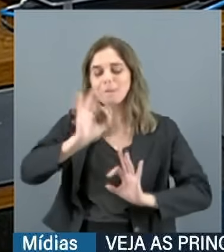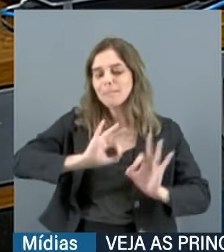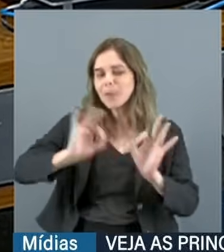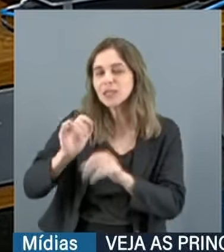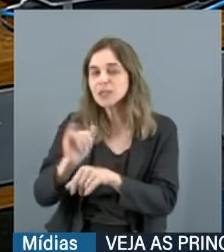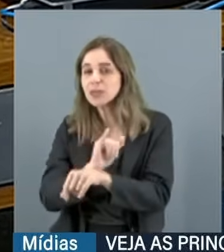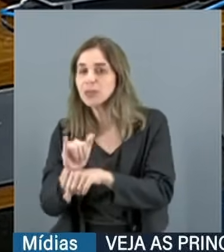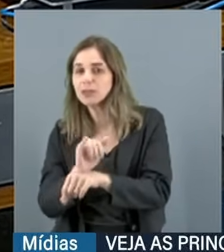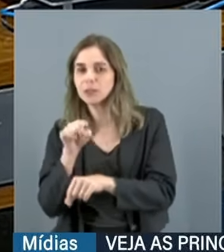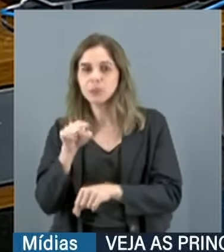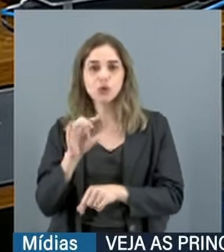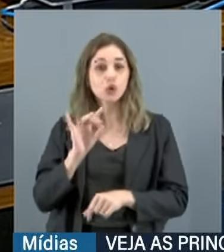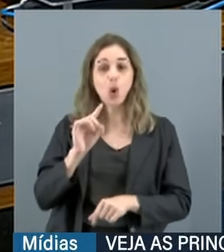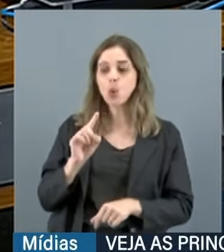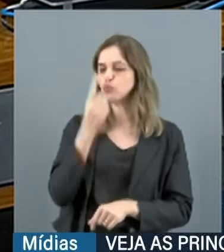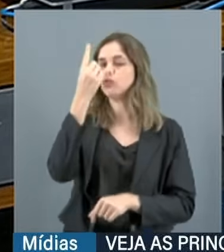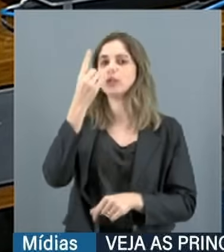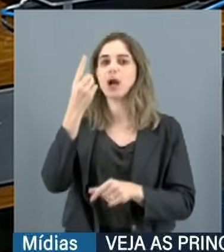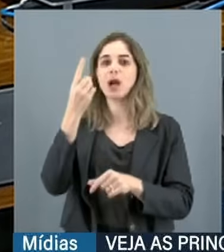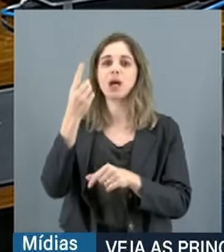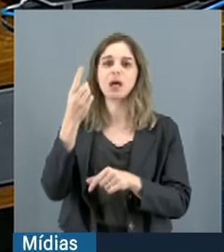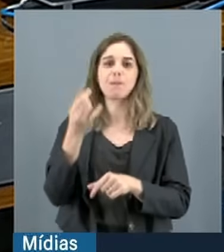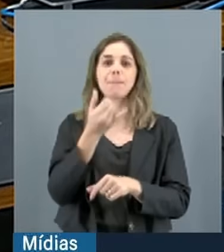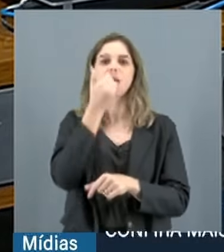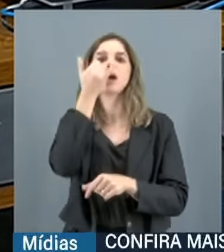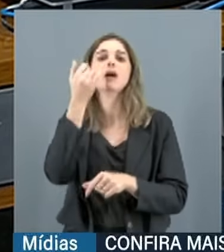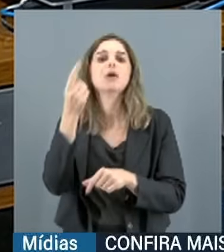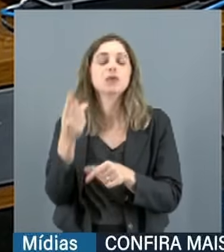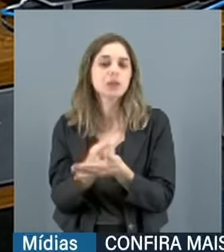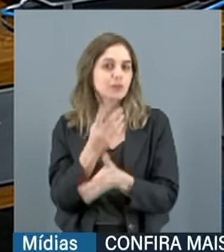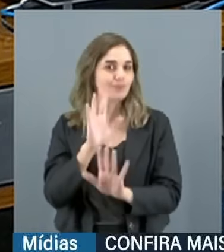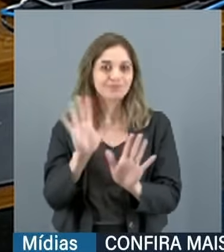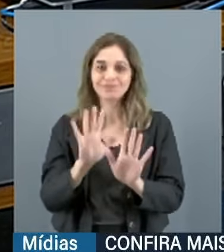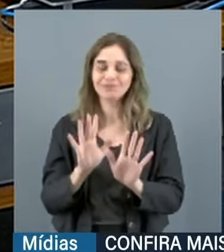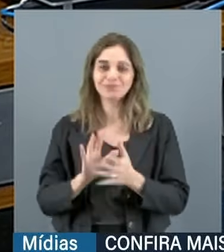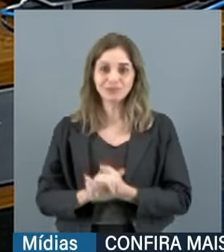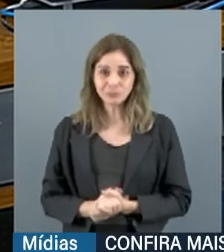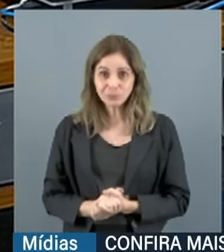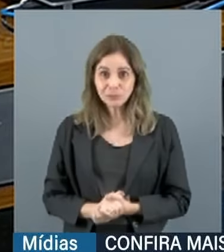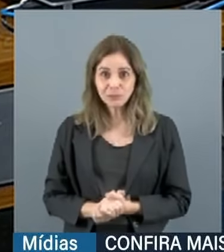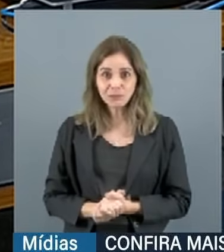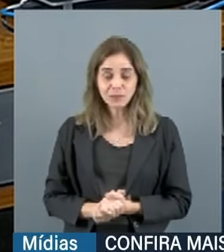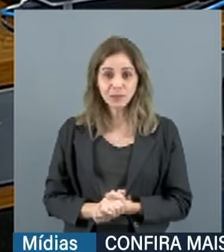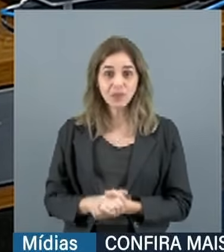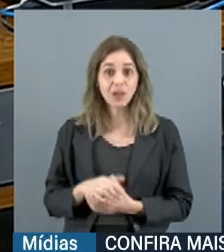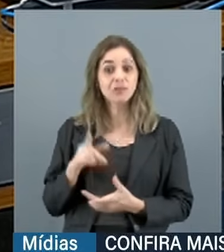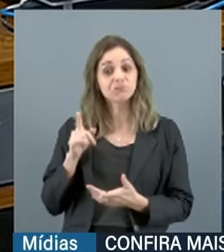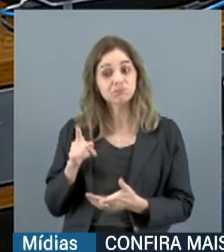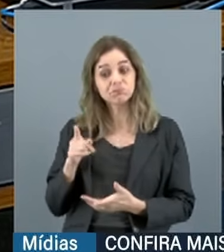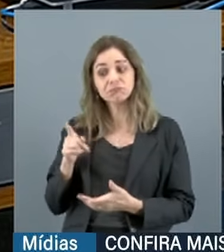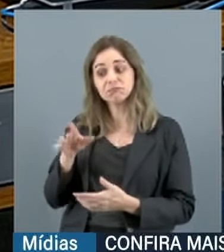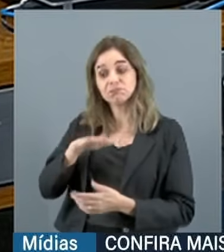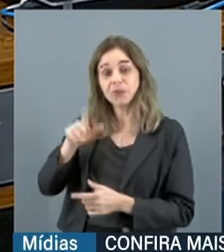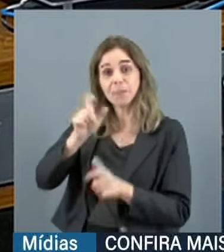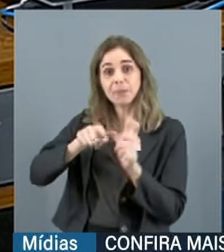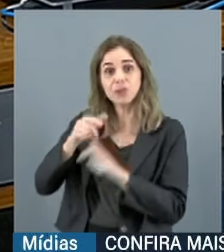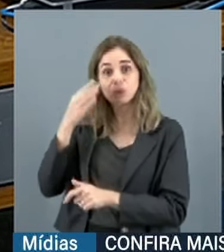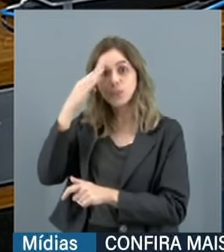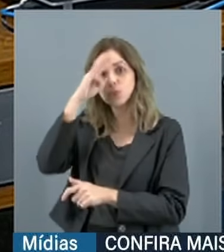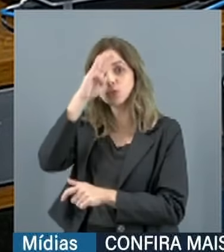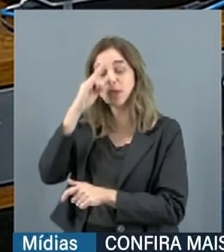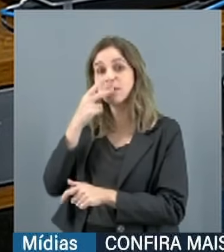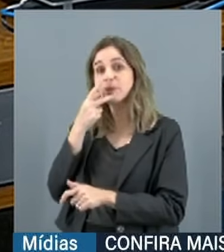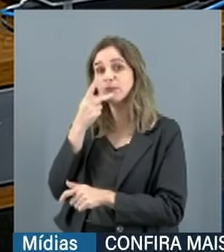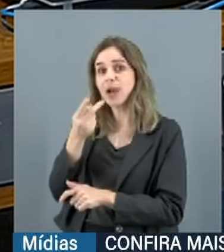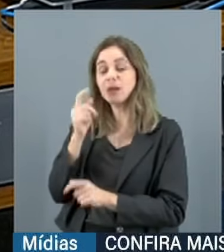não apenas um dia fatídico. Então, essa, aí sim, narrativa que os bolsonaristas fazem, de que ali foi um